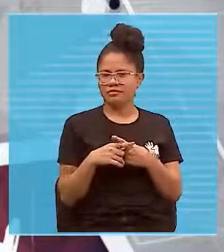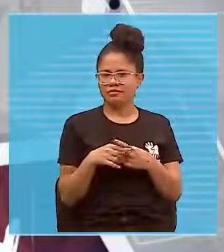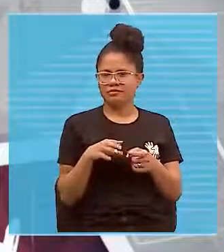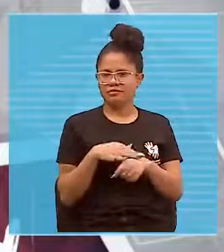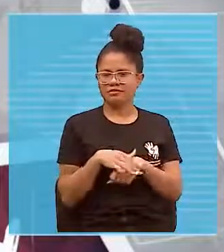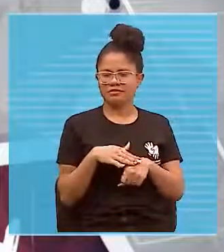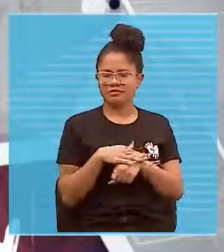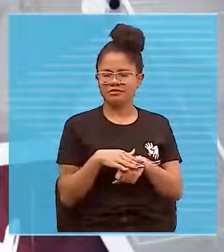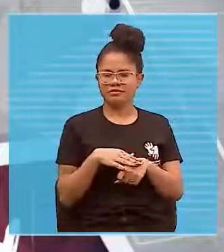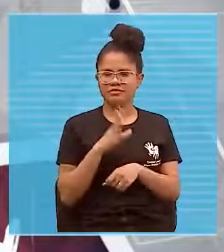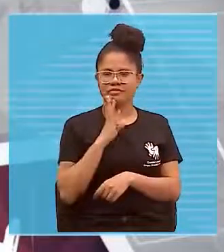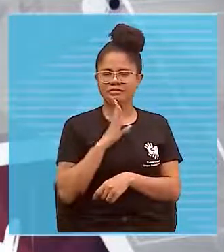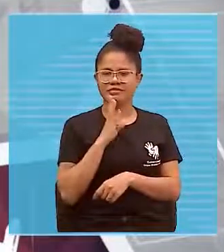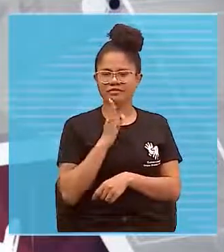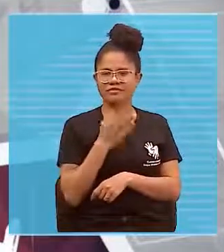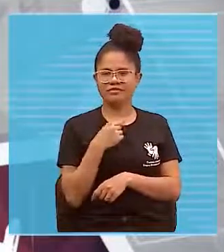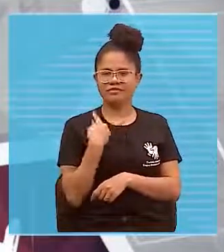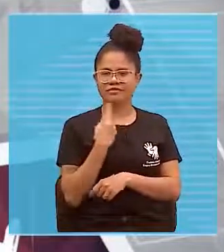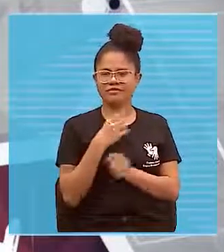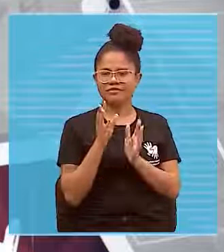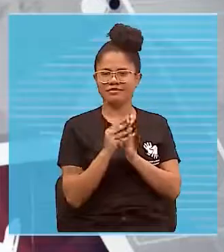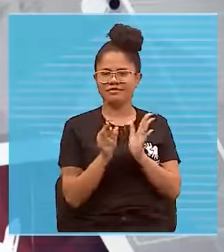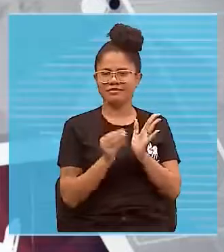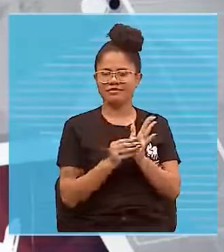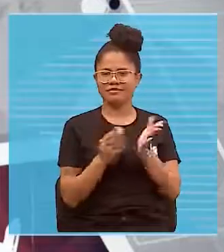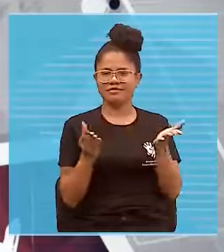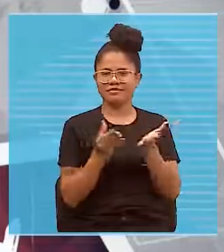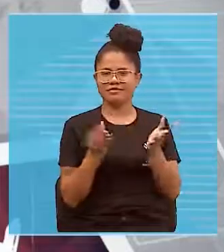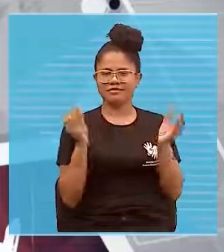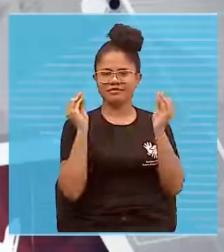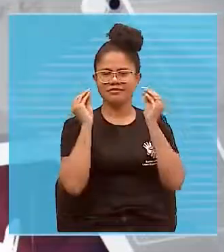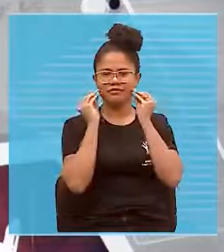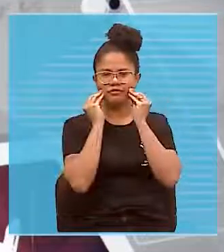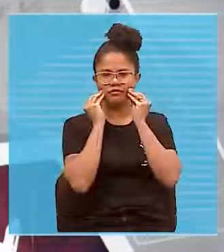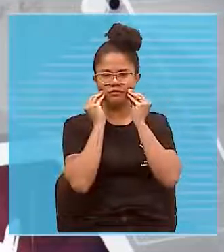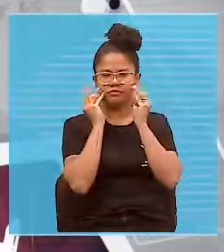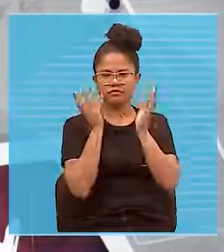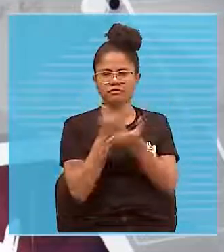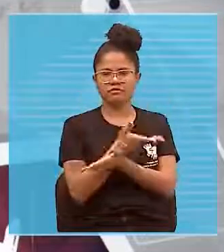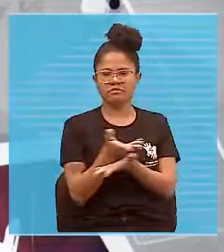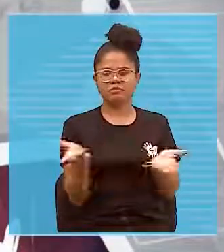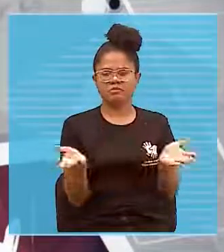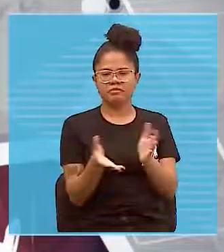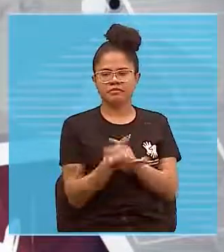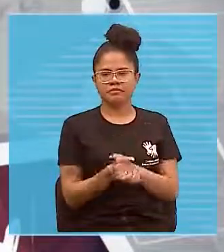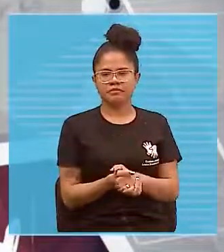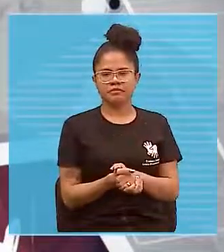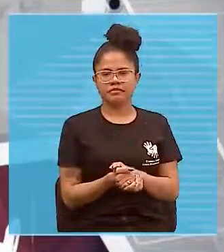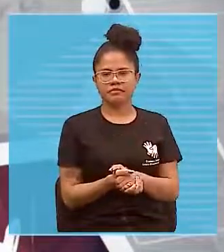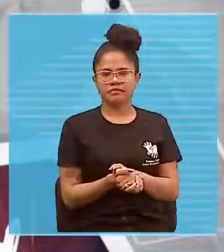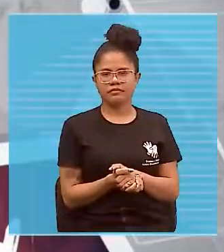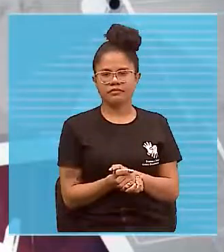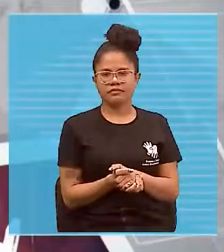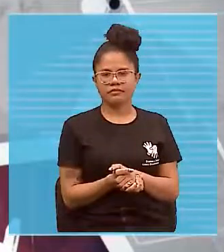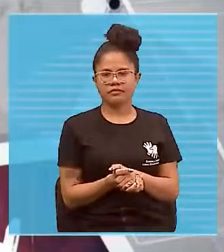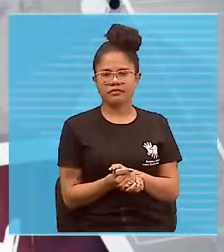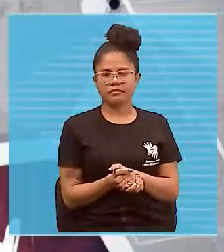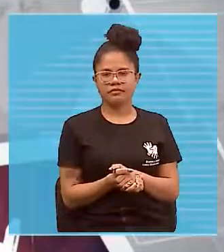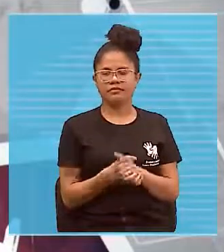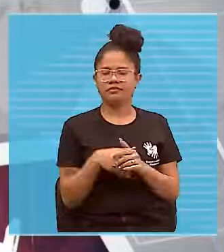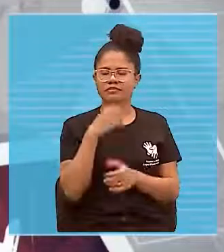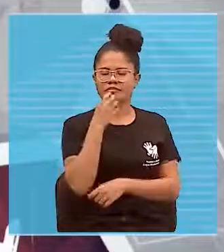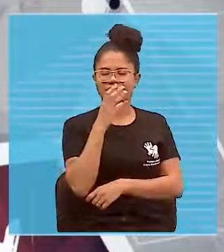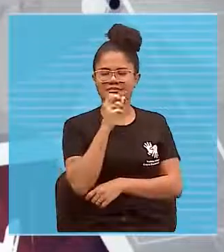bem sobre esse nosso conteúdo, tá certo? Então, vou deixar aqui, ó, um cheiro bem grandão para todo mundo. Um ótimo